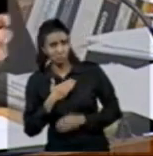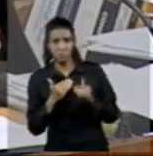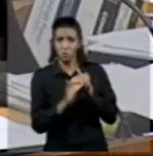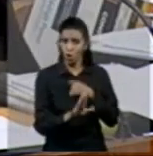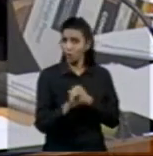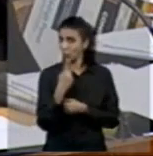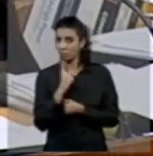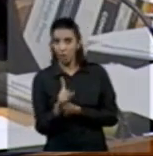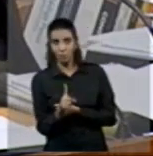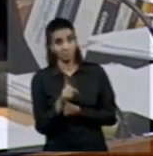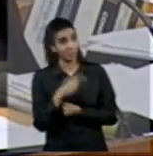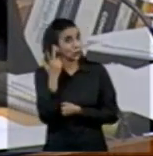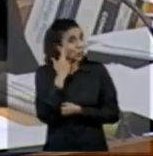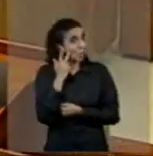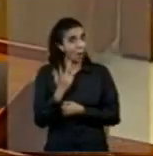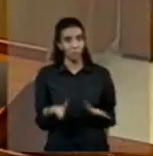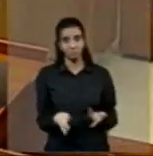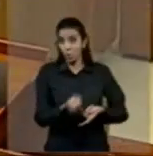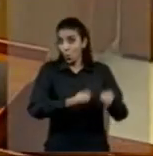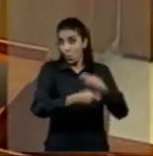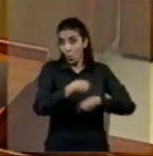uma economia de mercado.